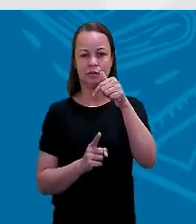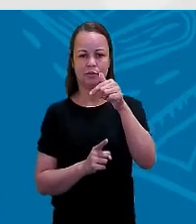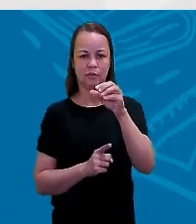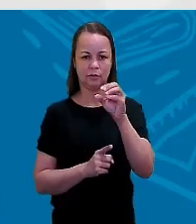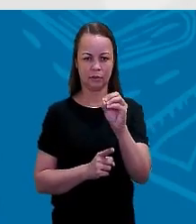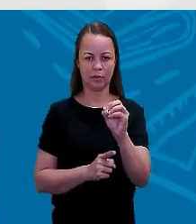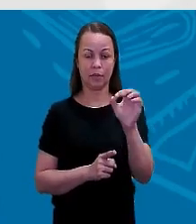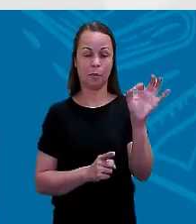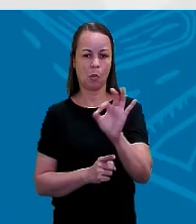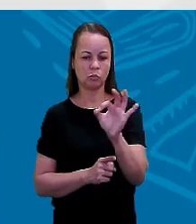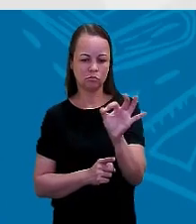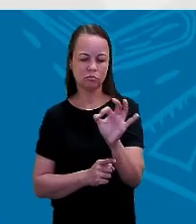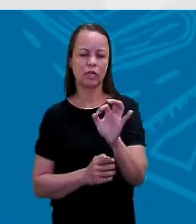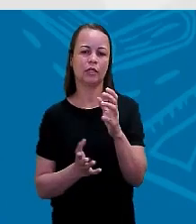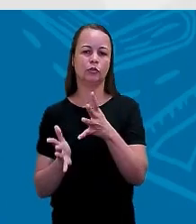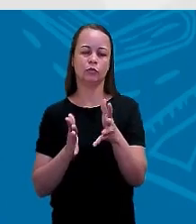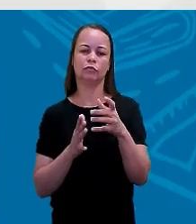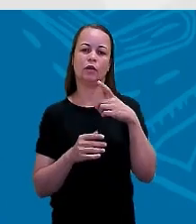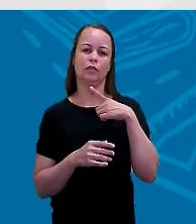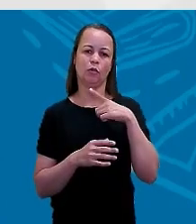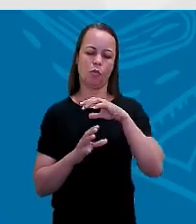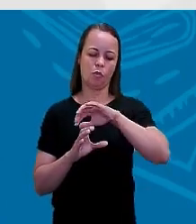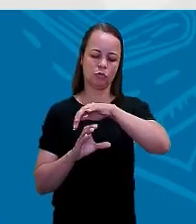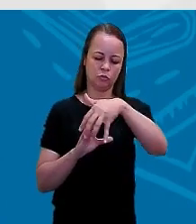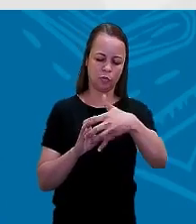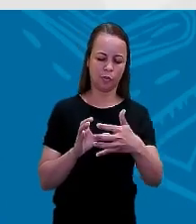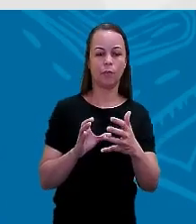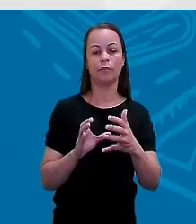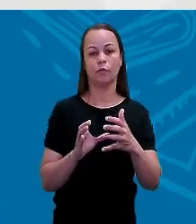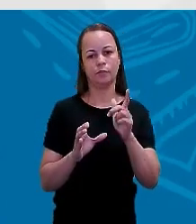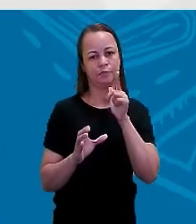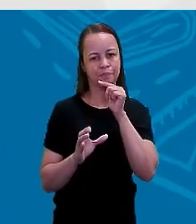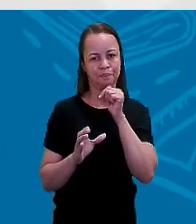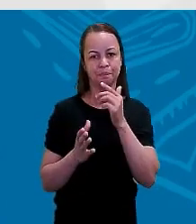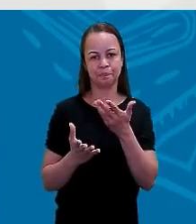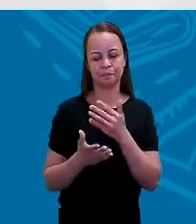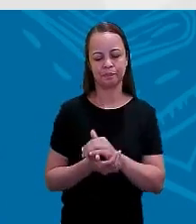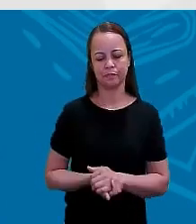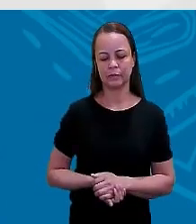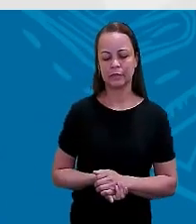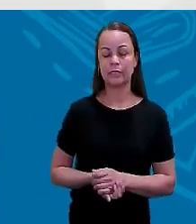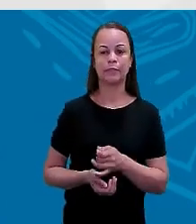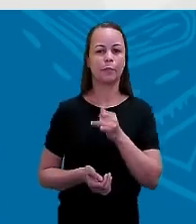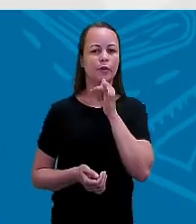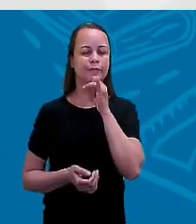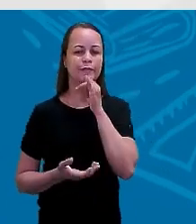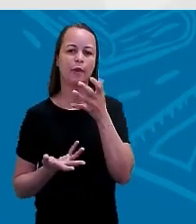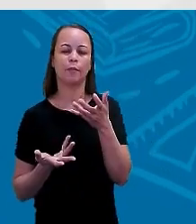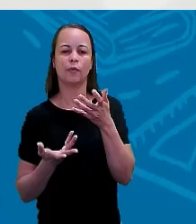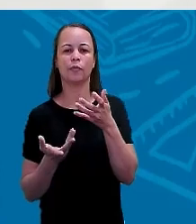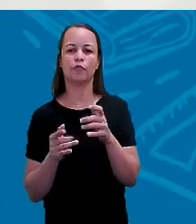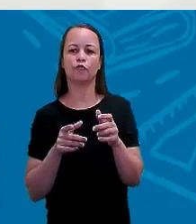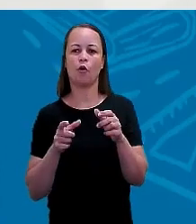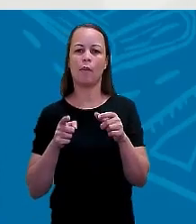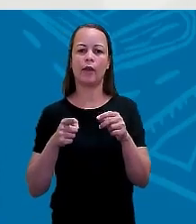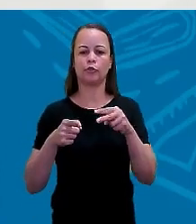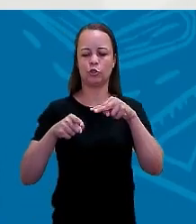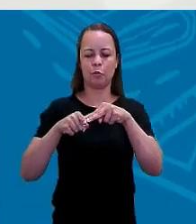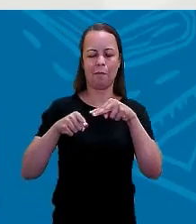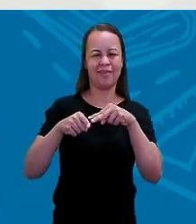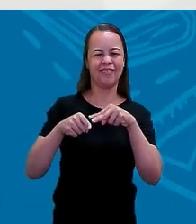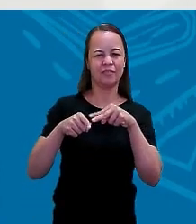planeta, né, ele é composto por água. Se a gente fosse dividir o nosso planeta no formato de uma pizza, por exemplo, em